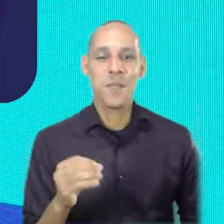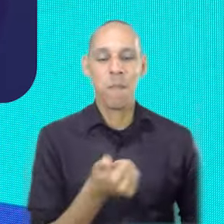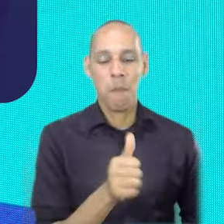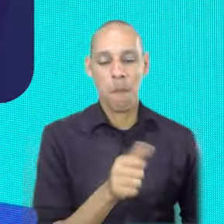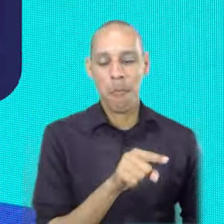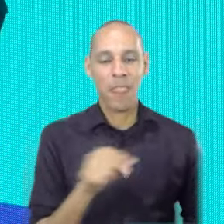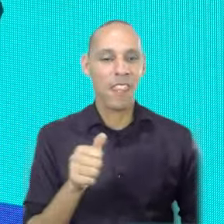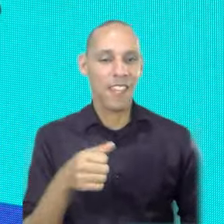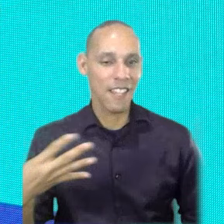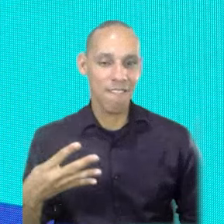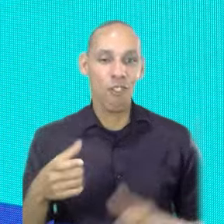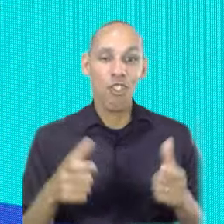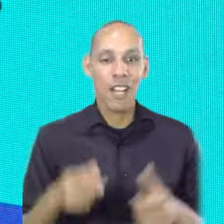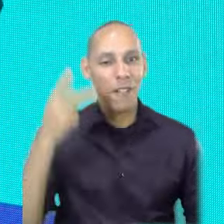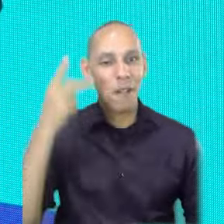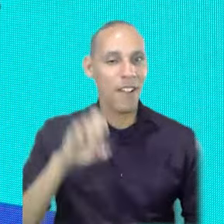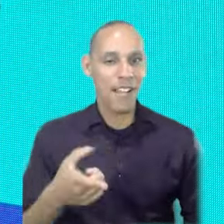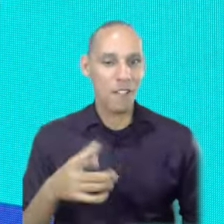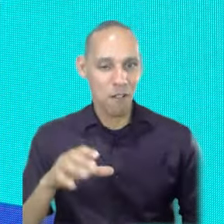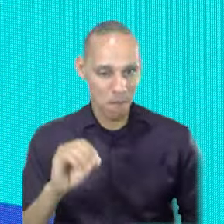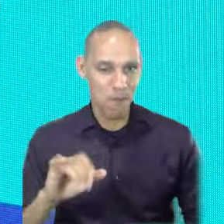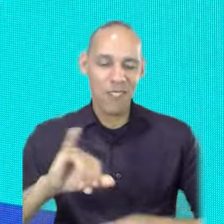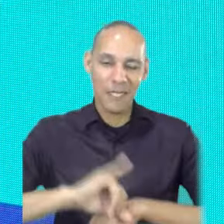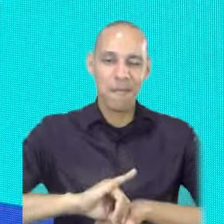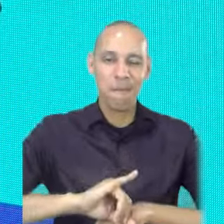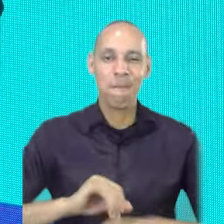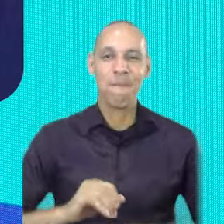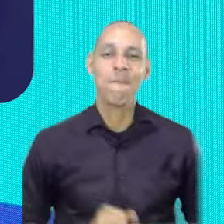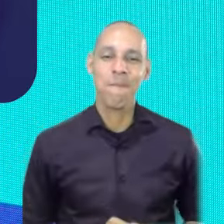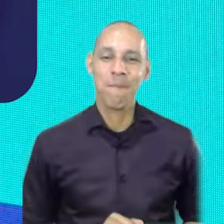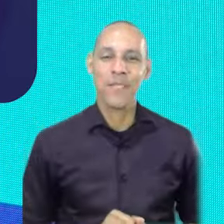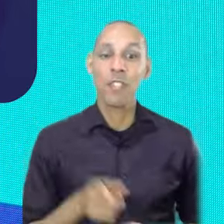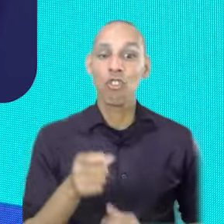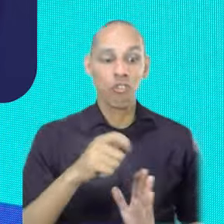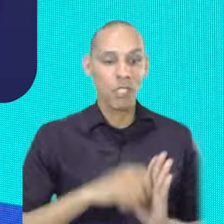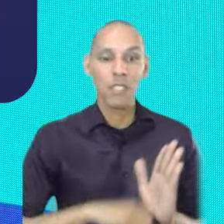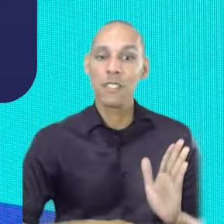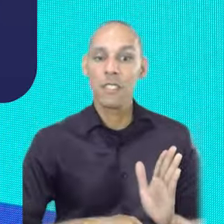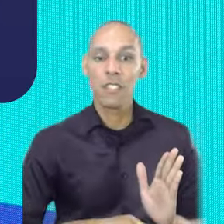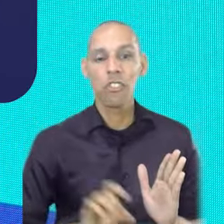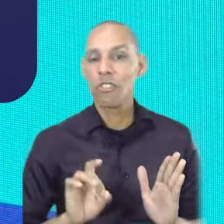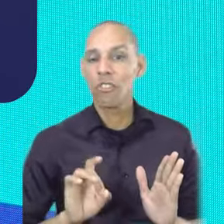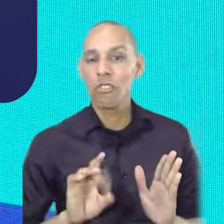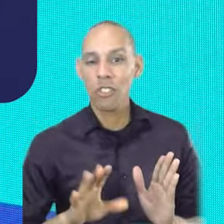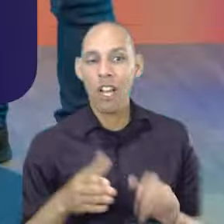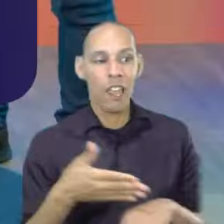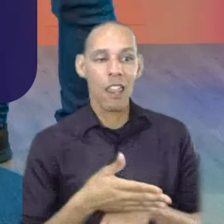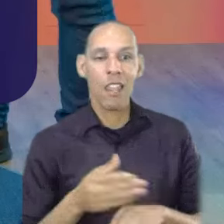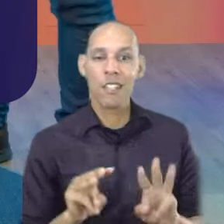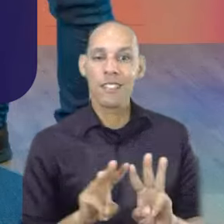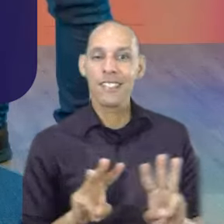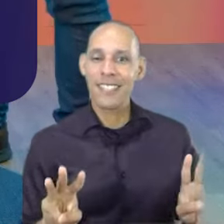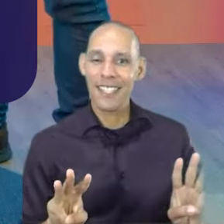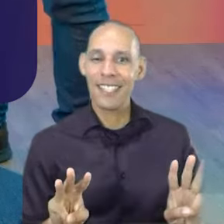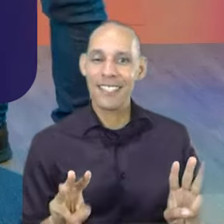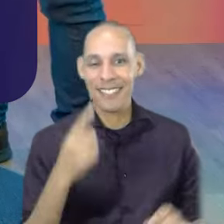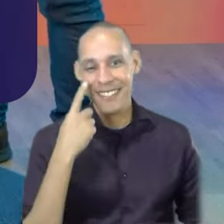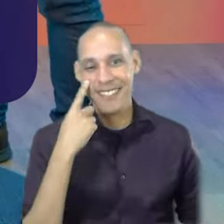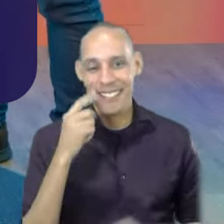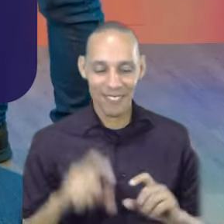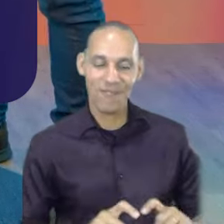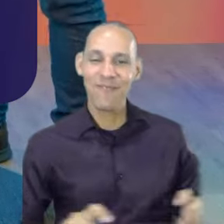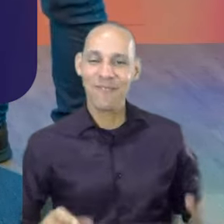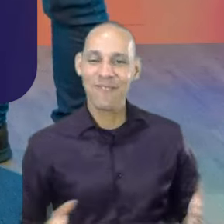Expo, na capital paulista. Para se inscrever, basta acessar o nosso site de inscrições, inclusive está aqui na tela,